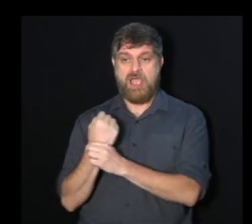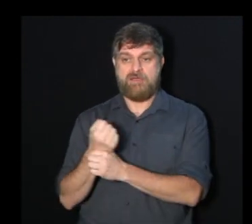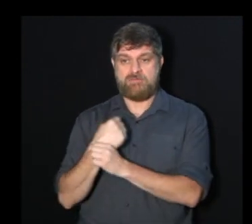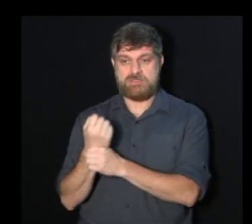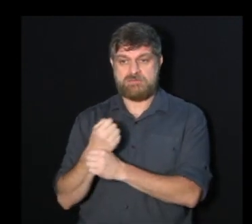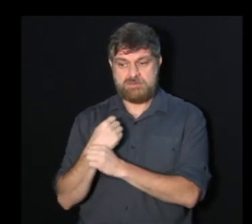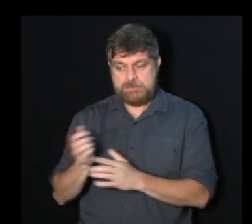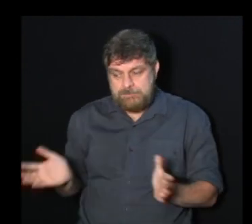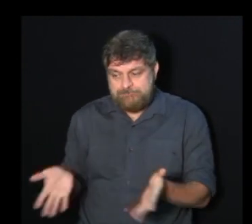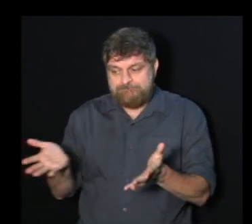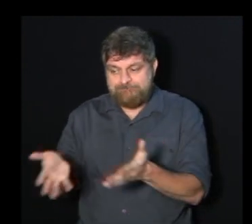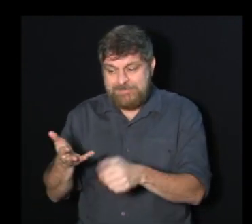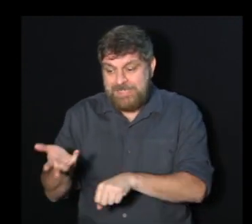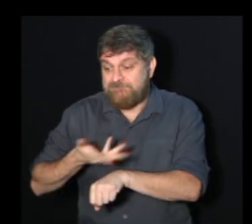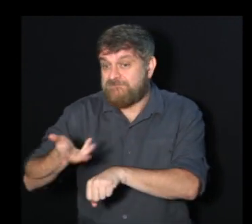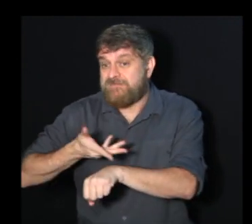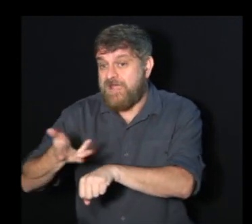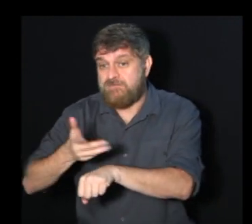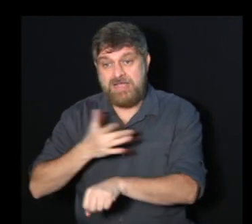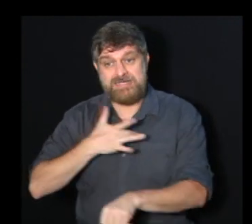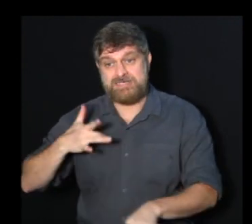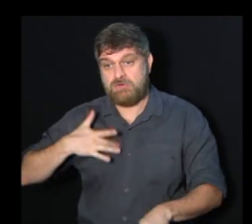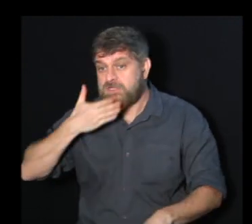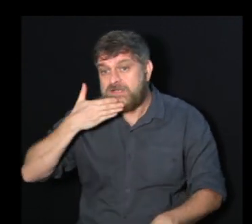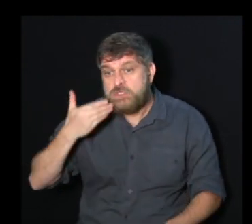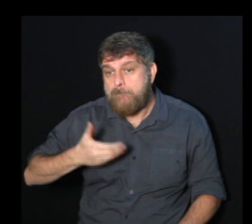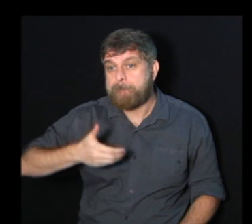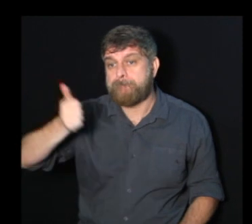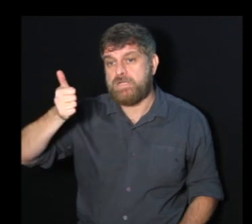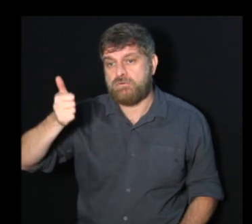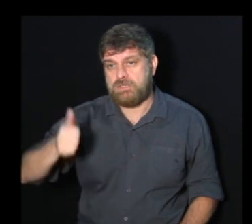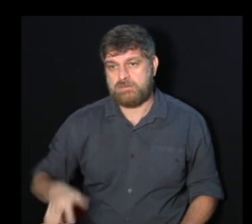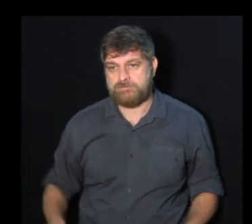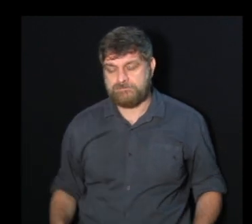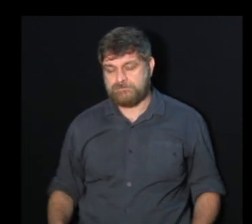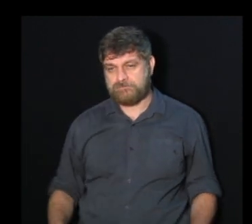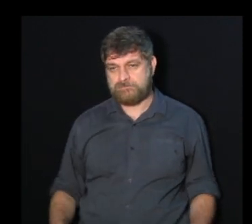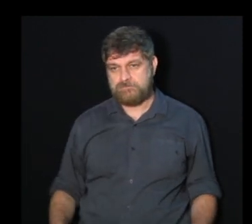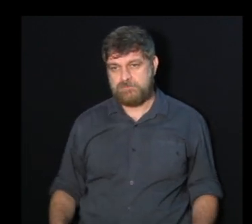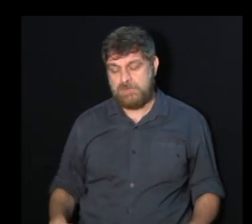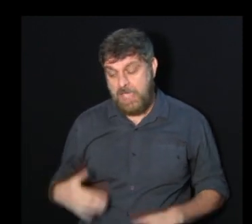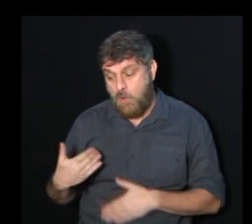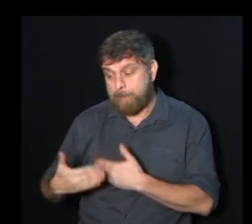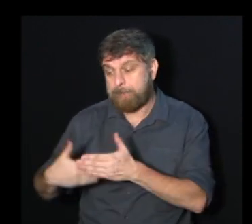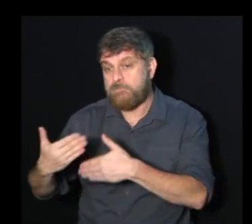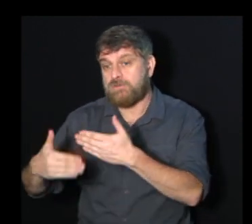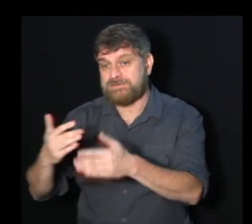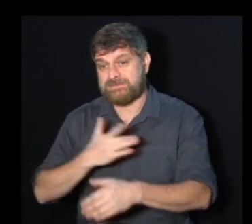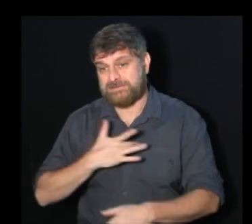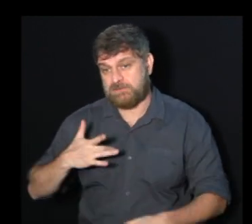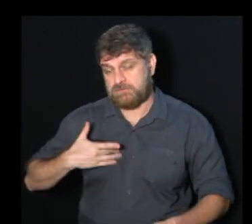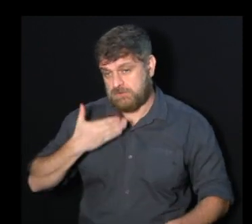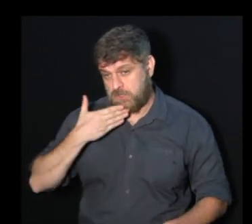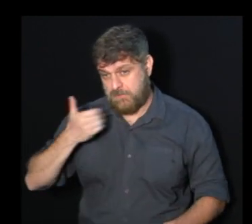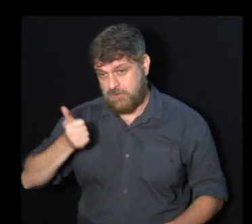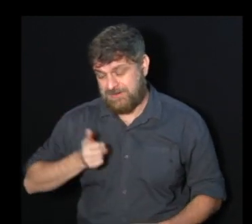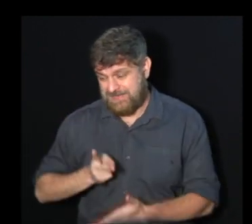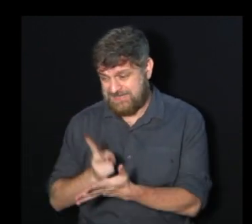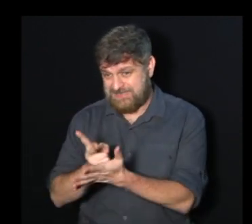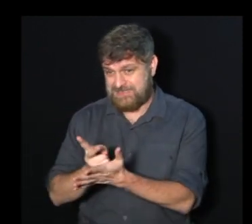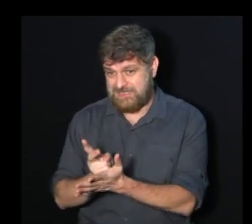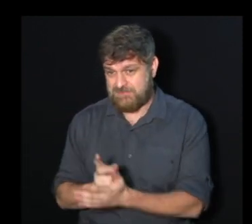a acelerar só esse processo. E sempre, né, dando ênfase que